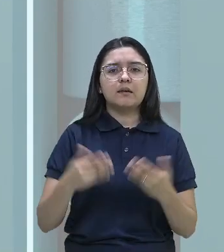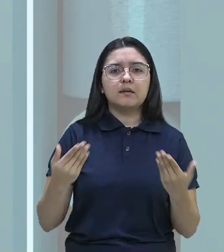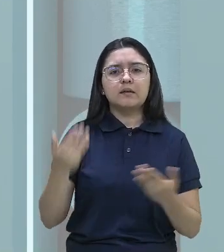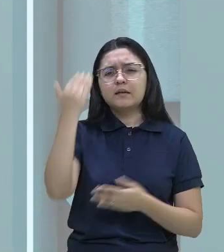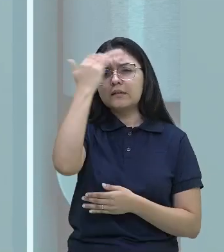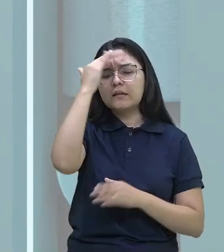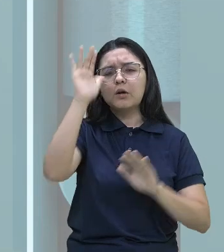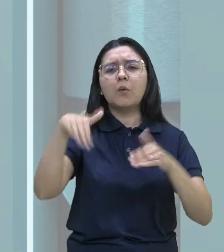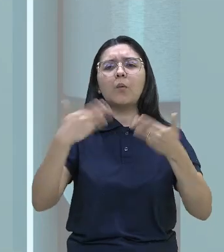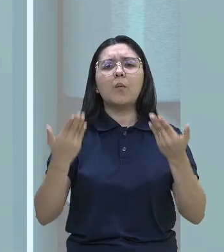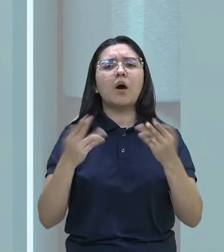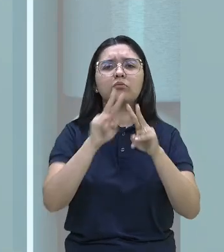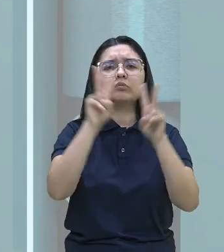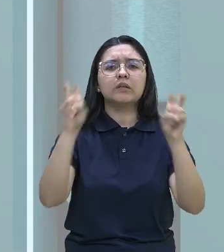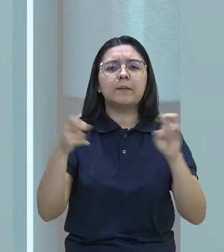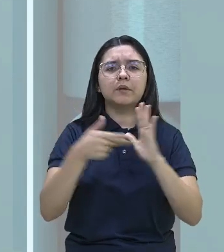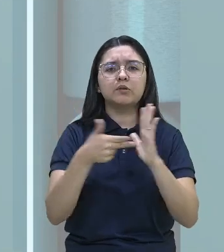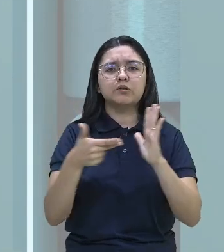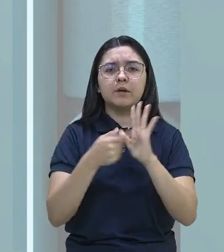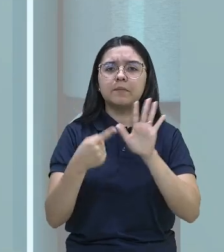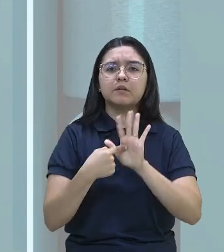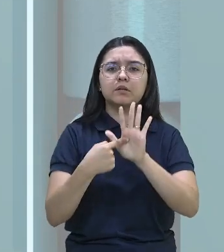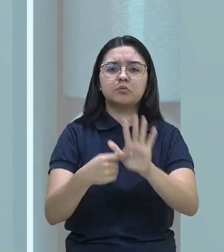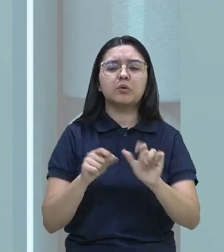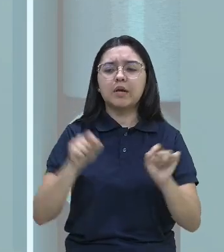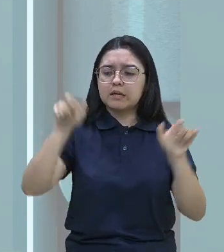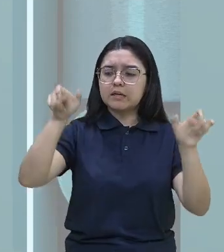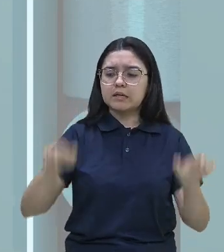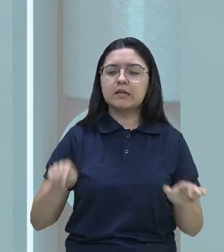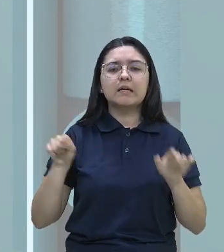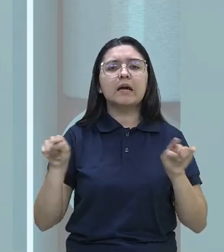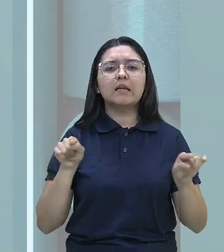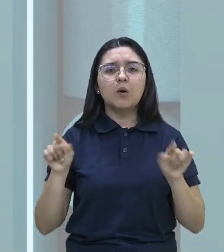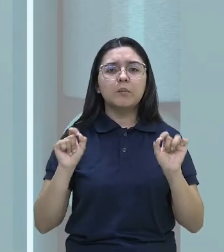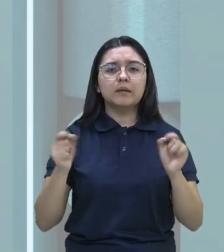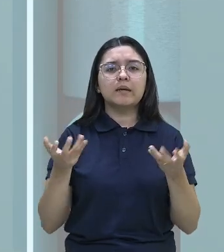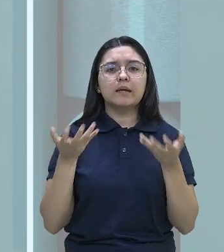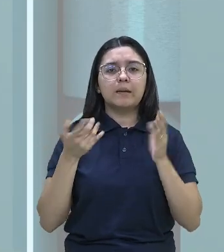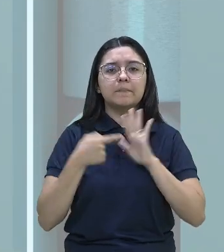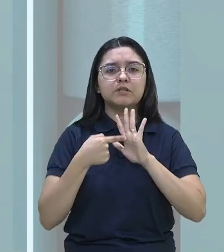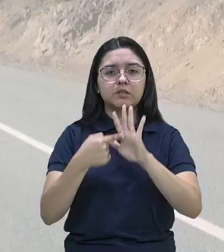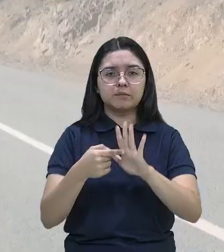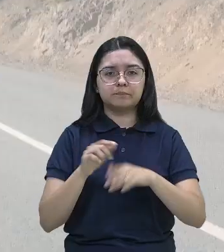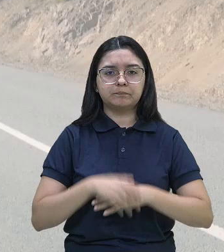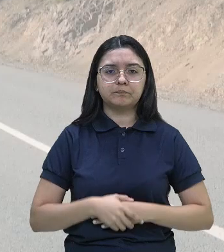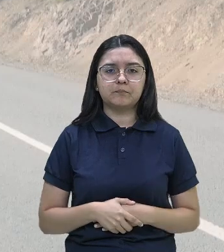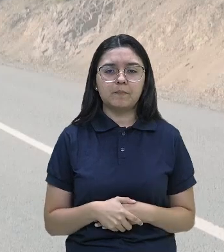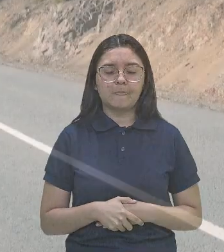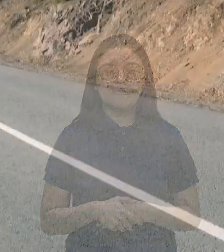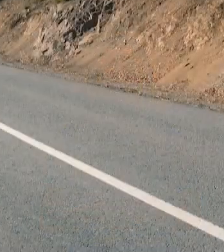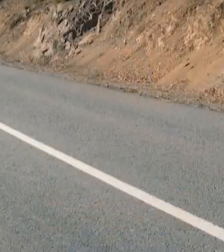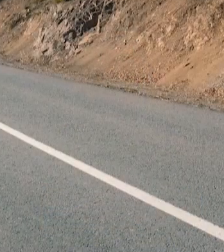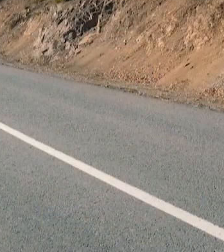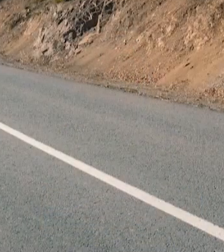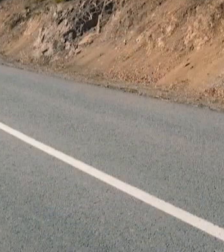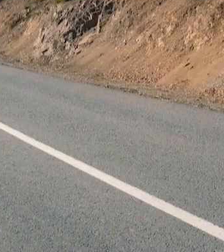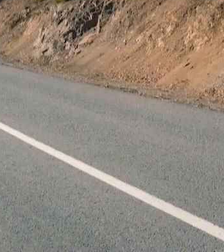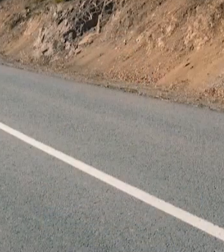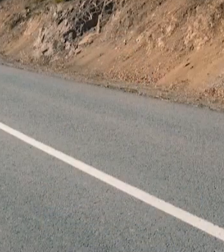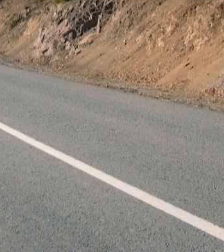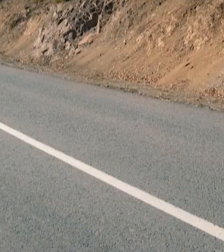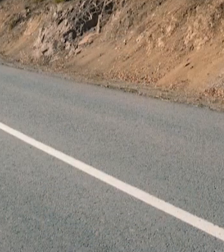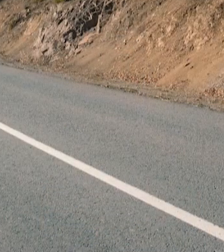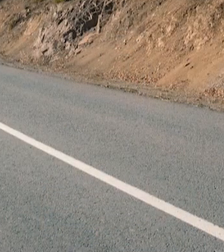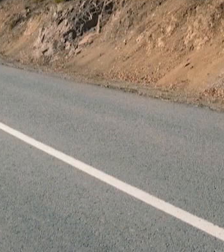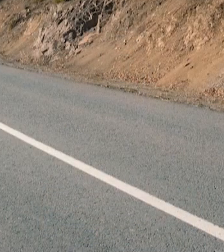que está sendo apresentada, o que cada uma está querendo apresentar. Vamos ver? O silêncio das